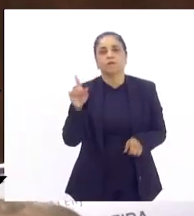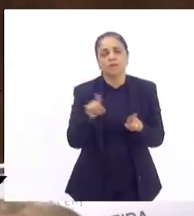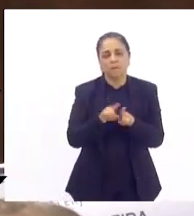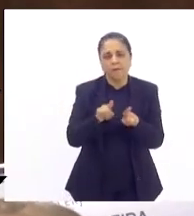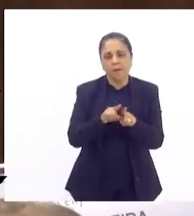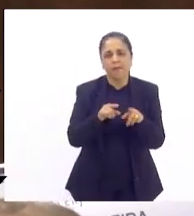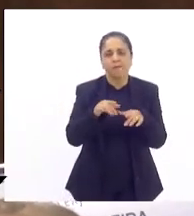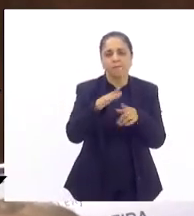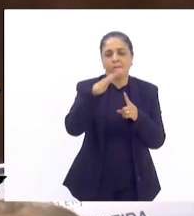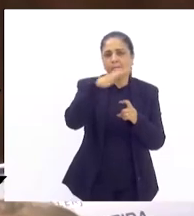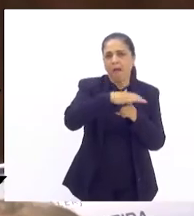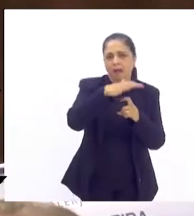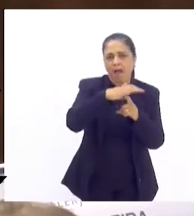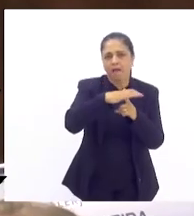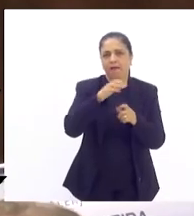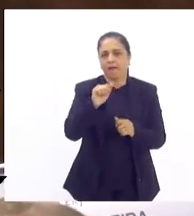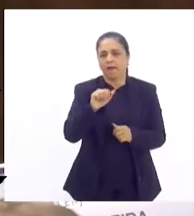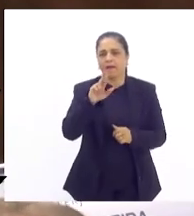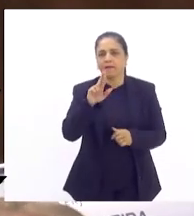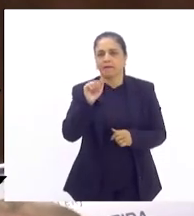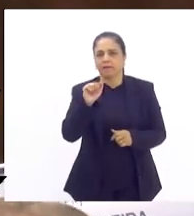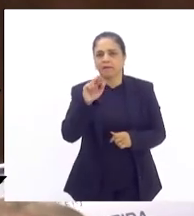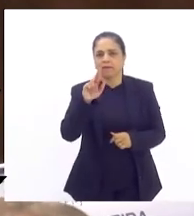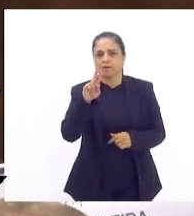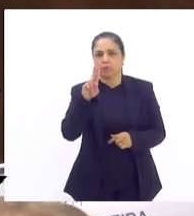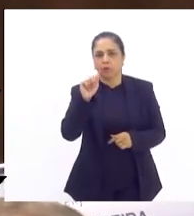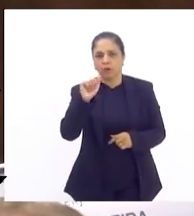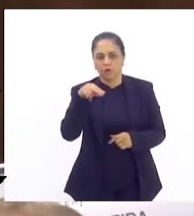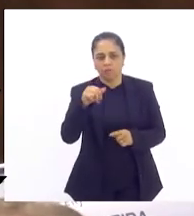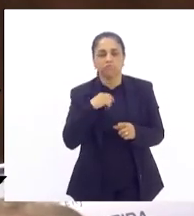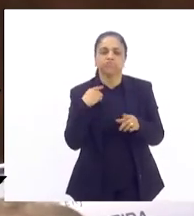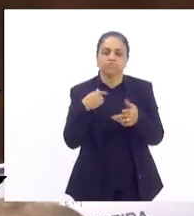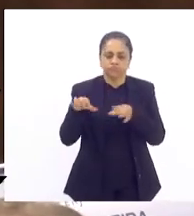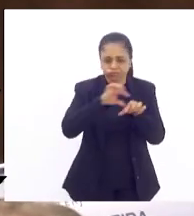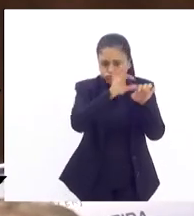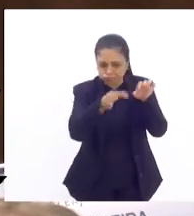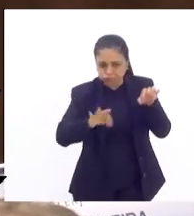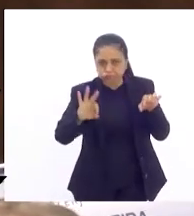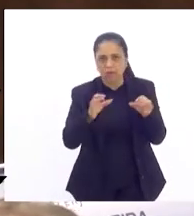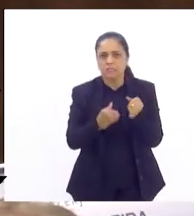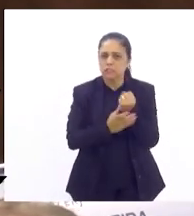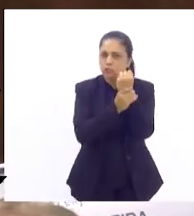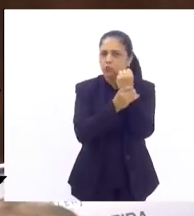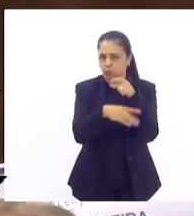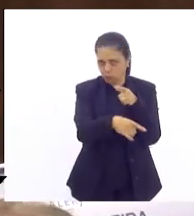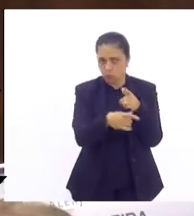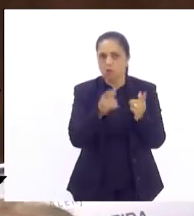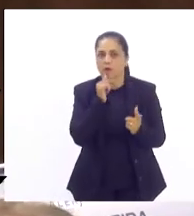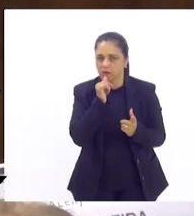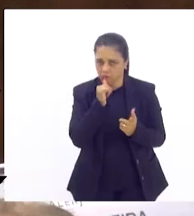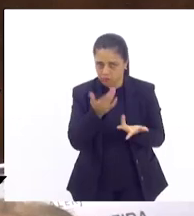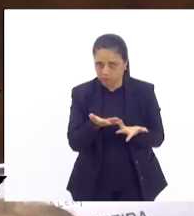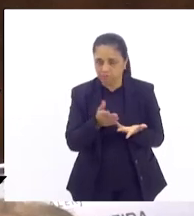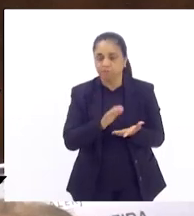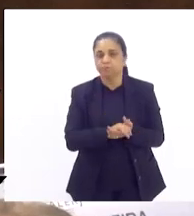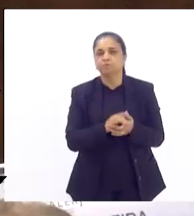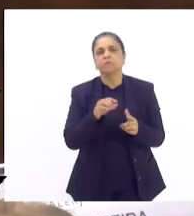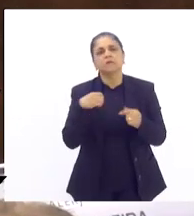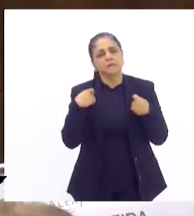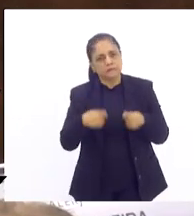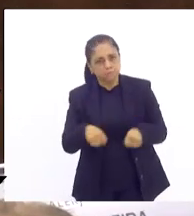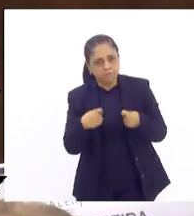é um reservatório que havia necessidade para dar segurança hídrica. De novo, é muito necessário